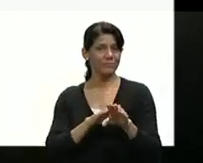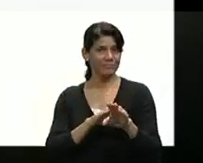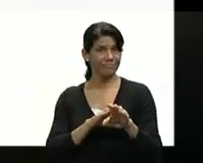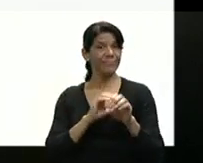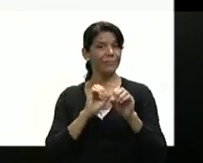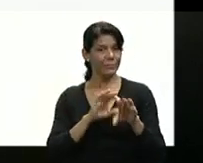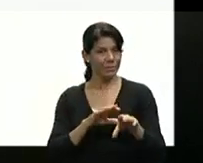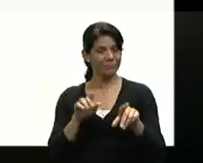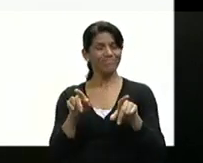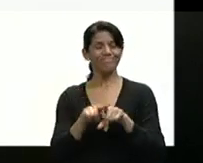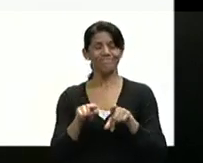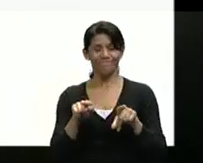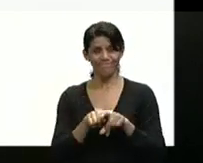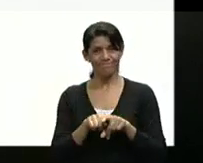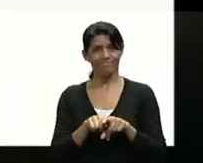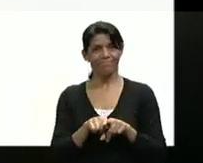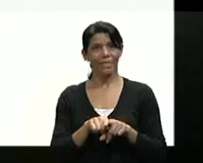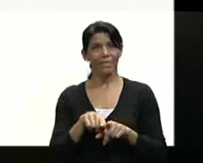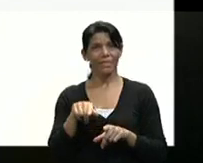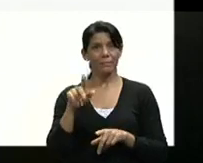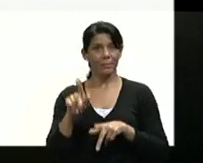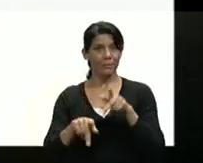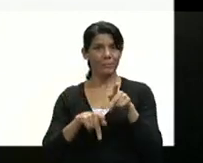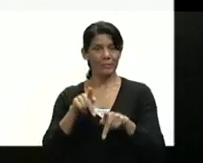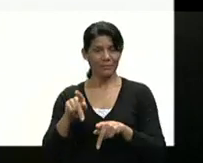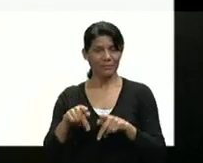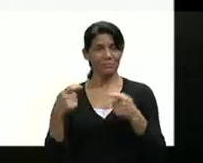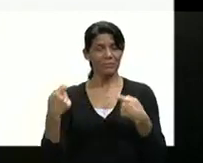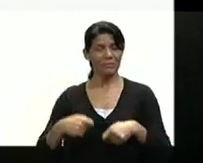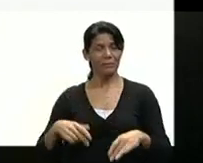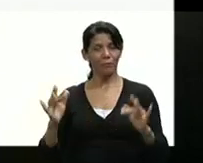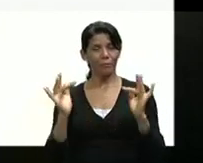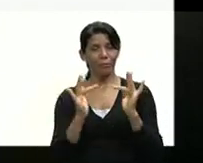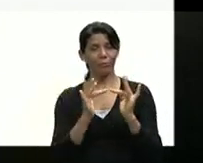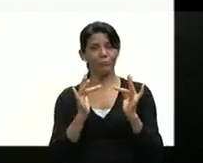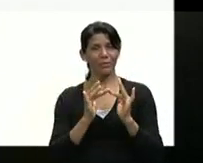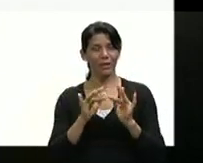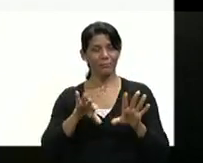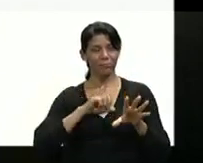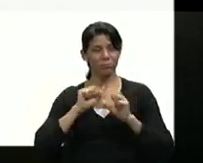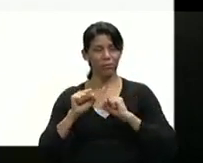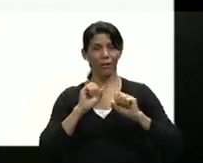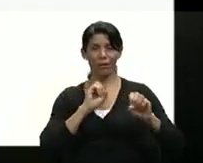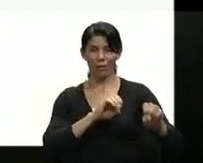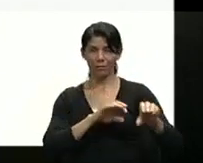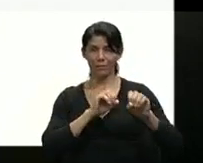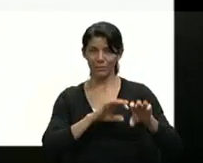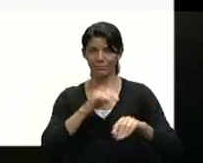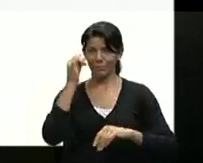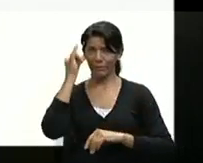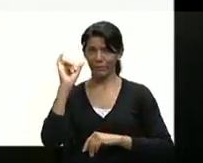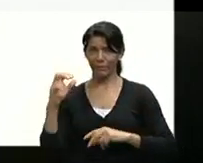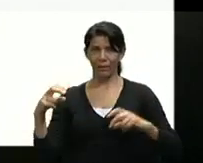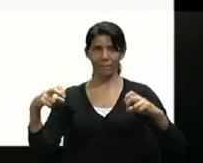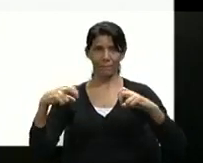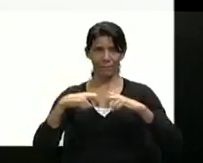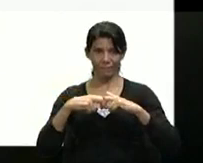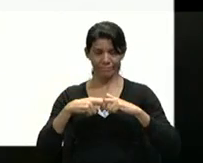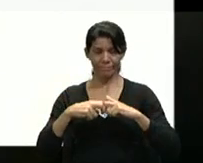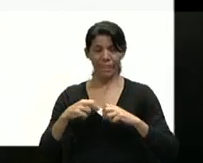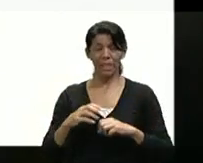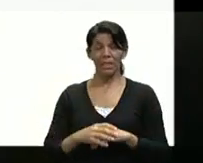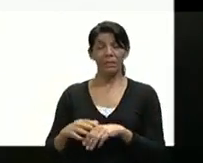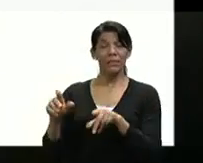à educação dessa população, às medidas preventivas.